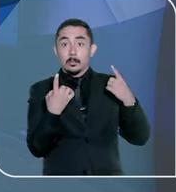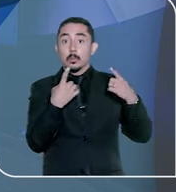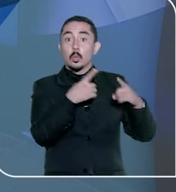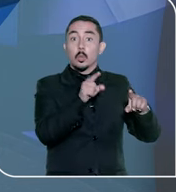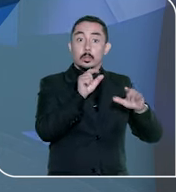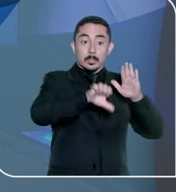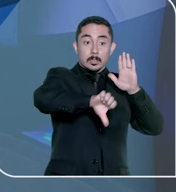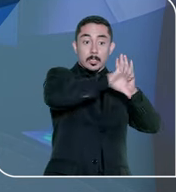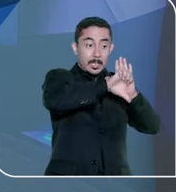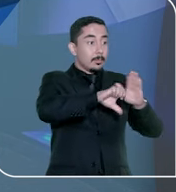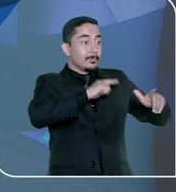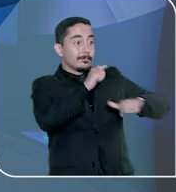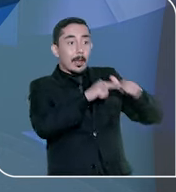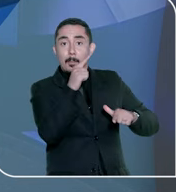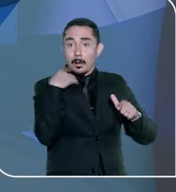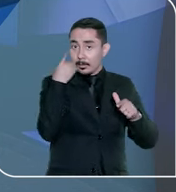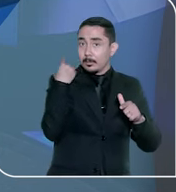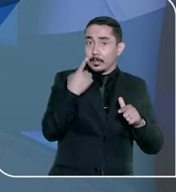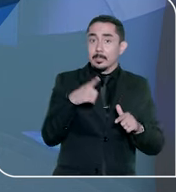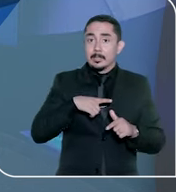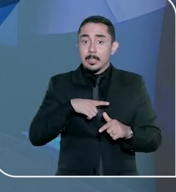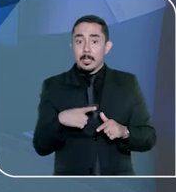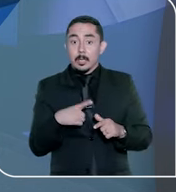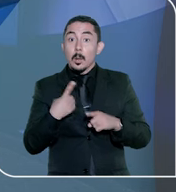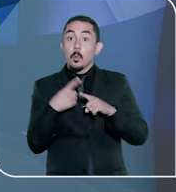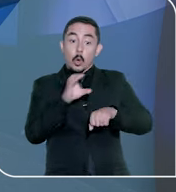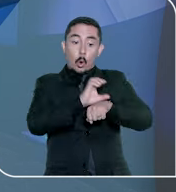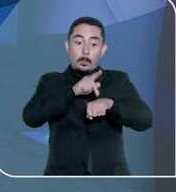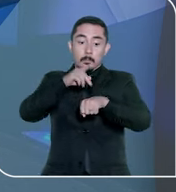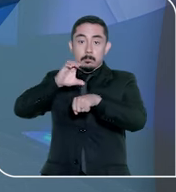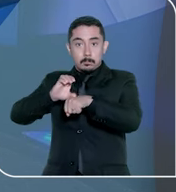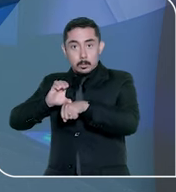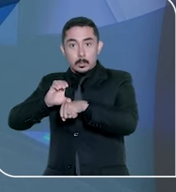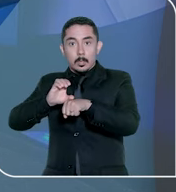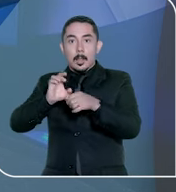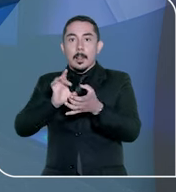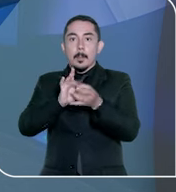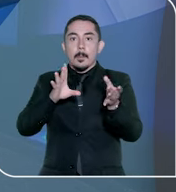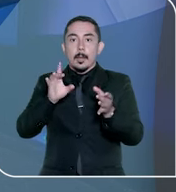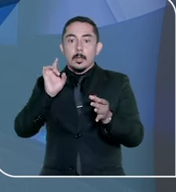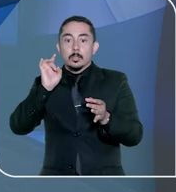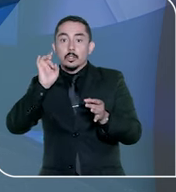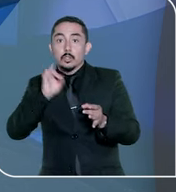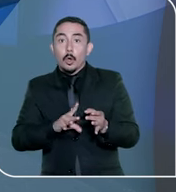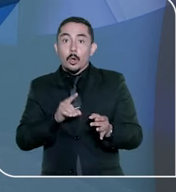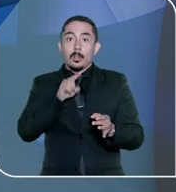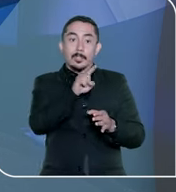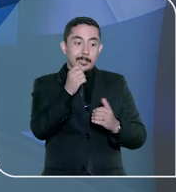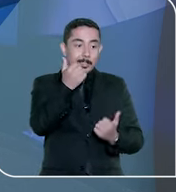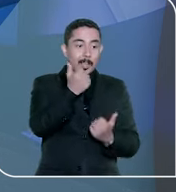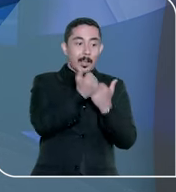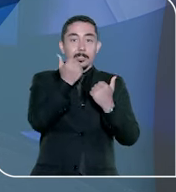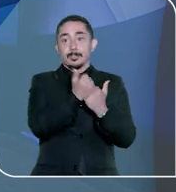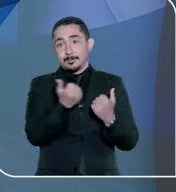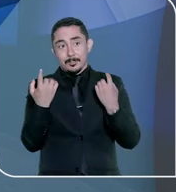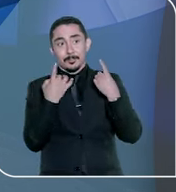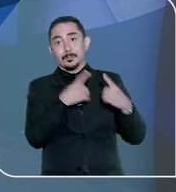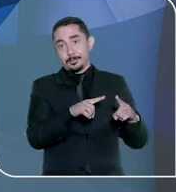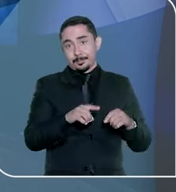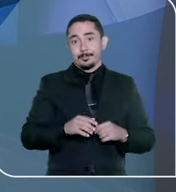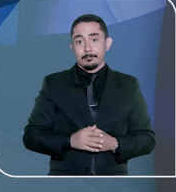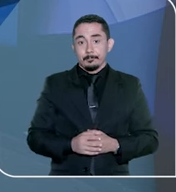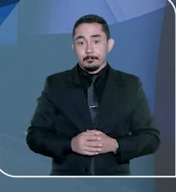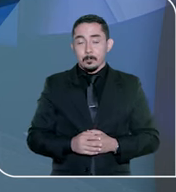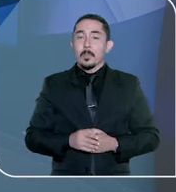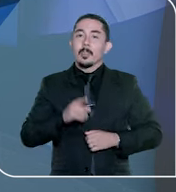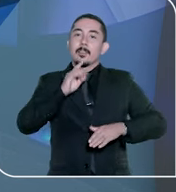no exercício da profissão, pois o Código de Processo Penal só permite a figura do assistente de acusação.